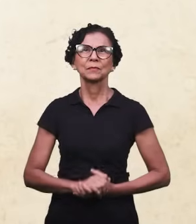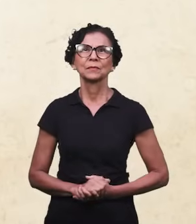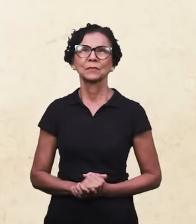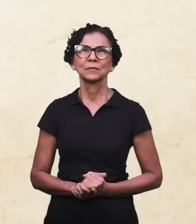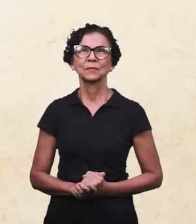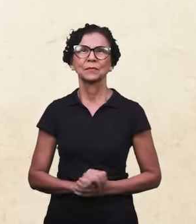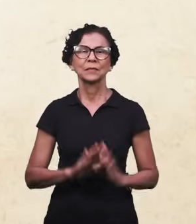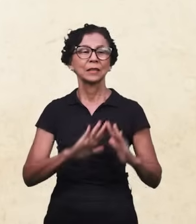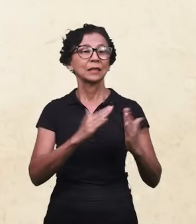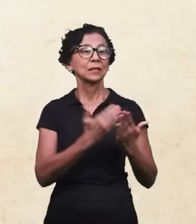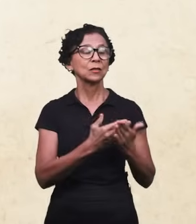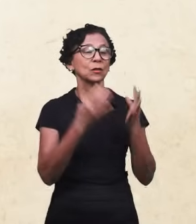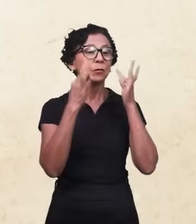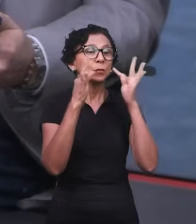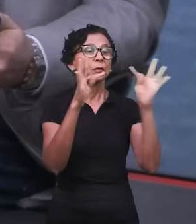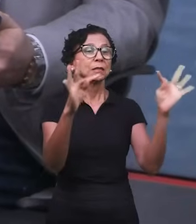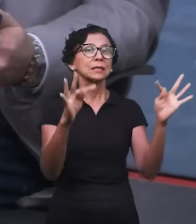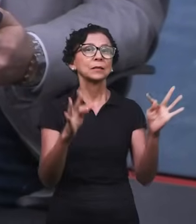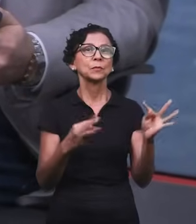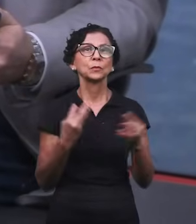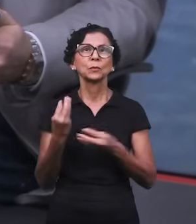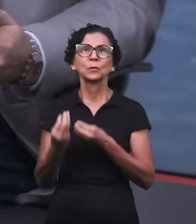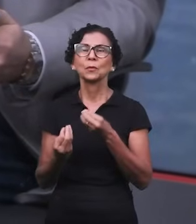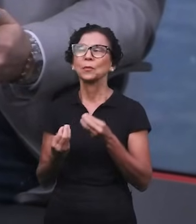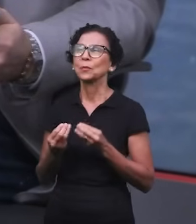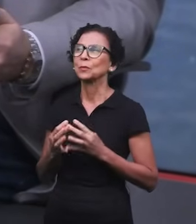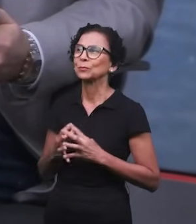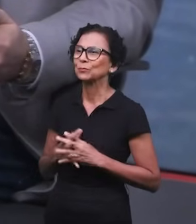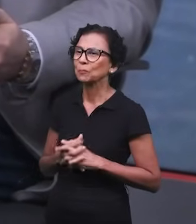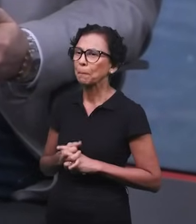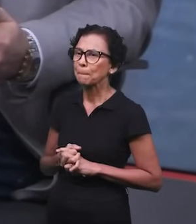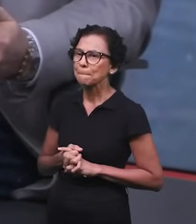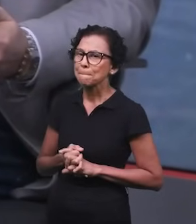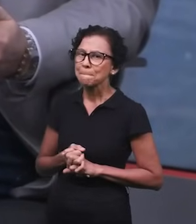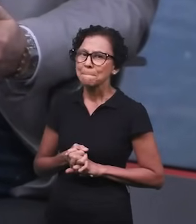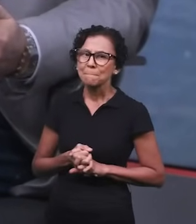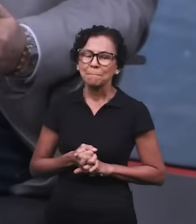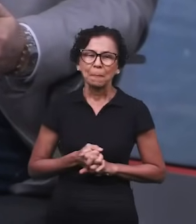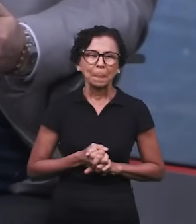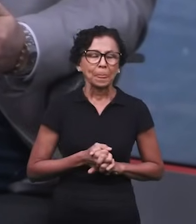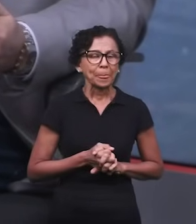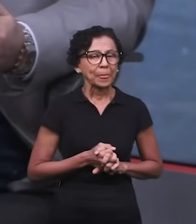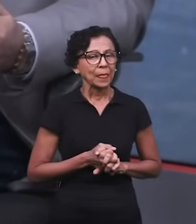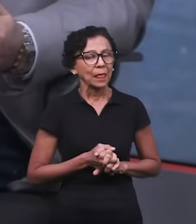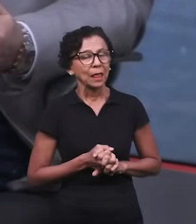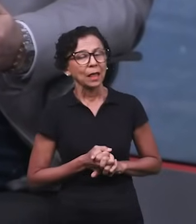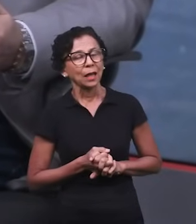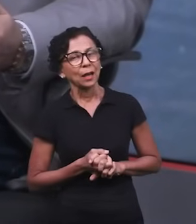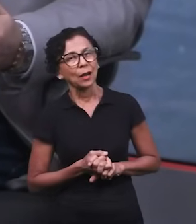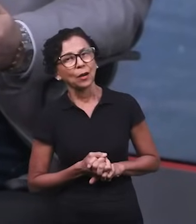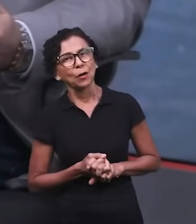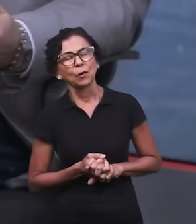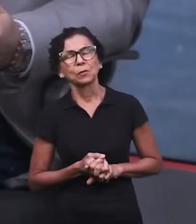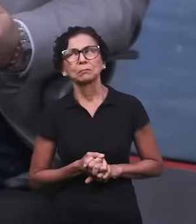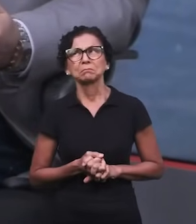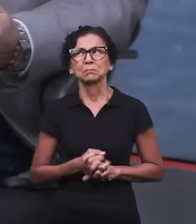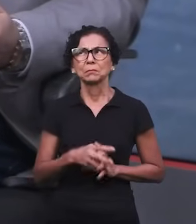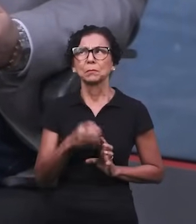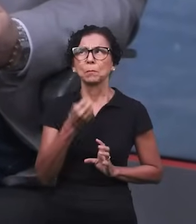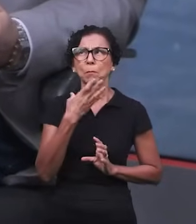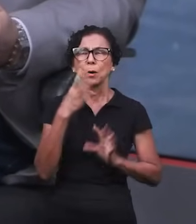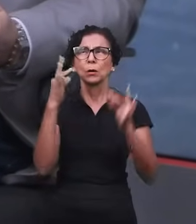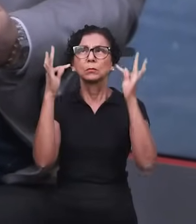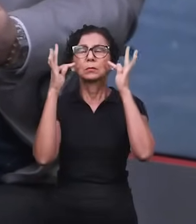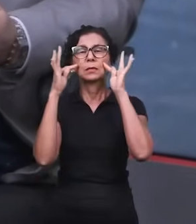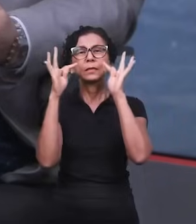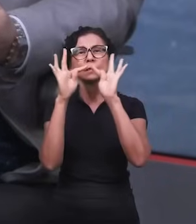bom testemunho na escola? Eu não acredito, Larissa, em fórmulas prontas sobre como se dar um bom